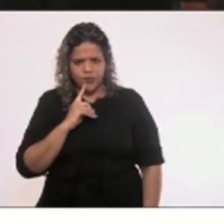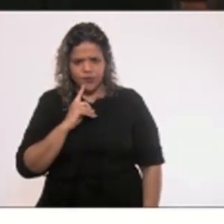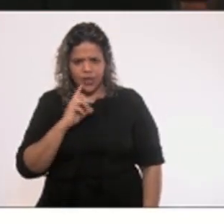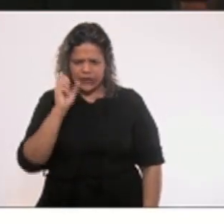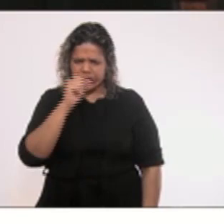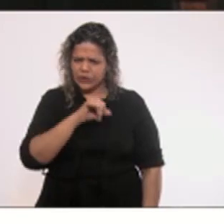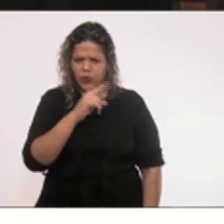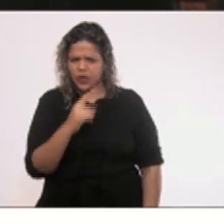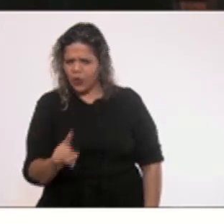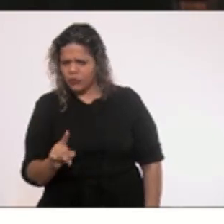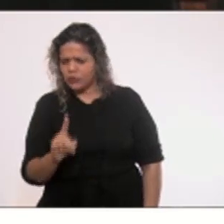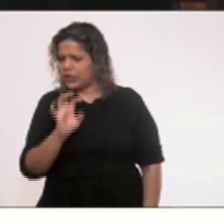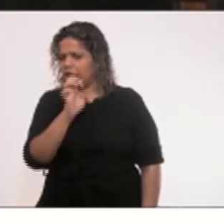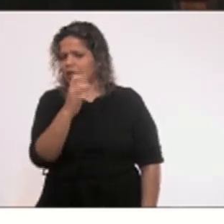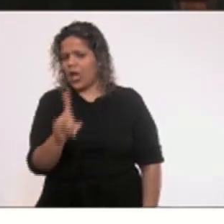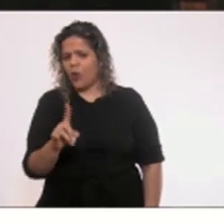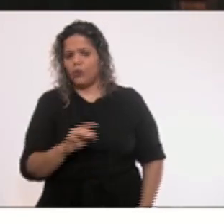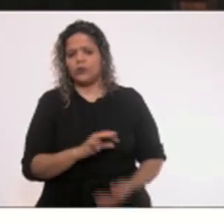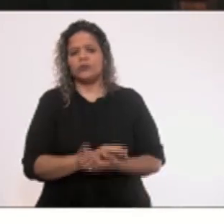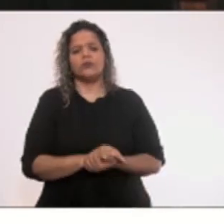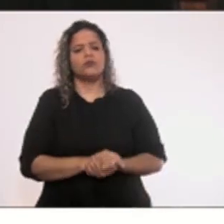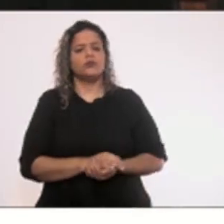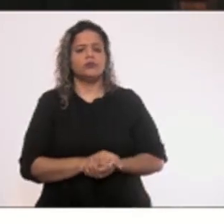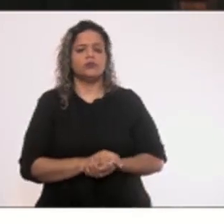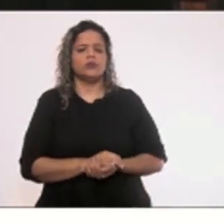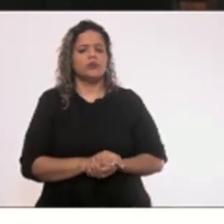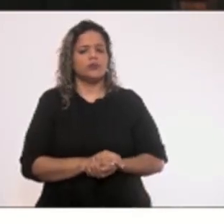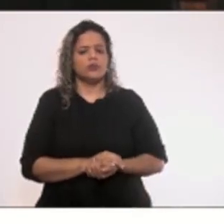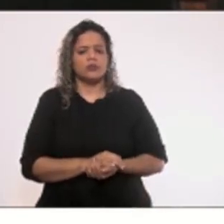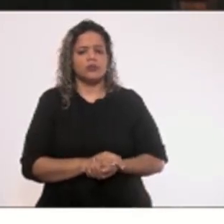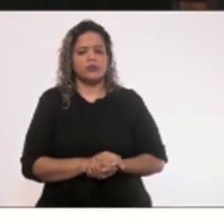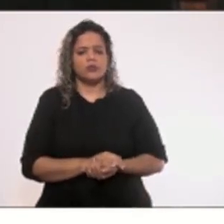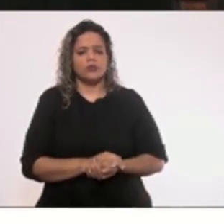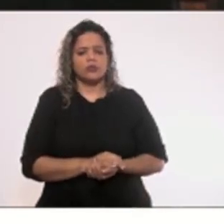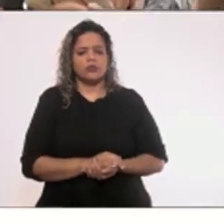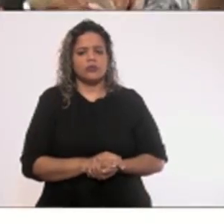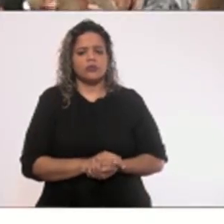Sim ou não? Não. Ótimo.